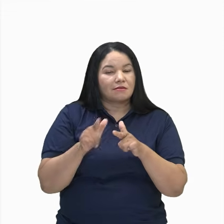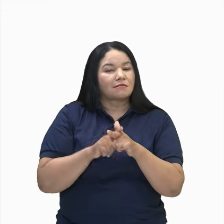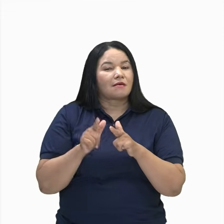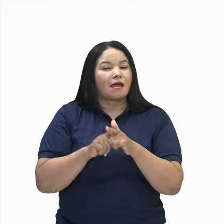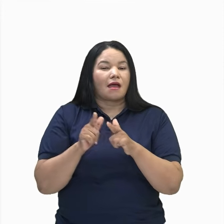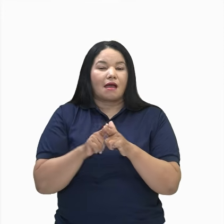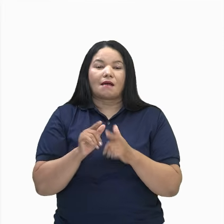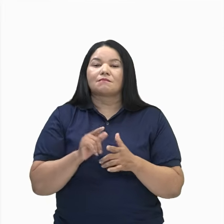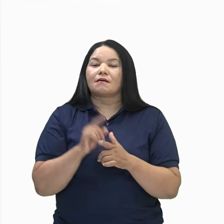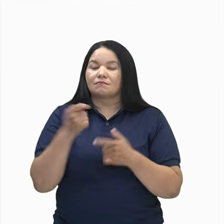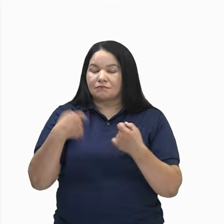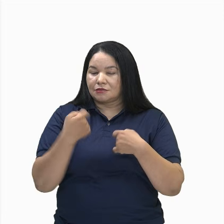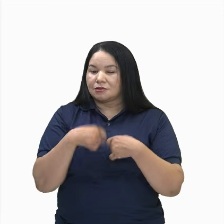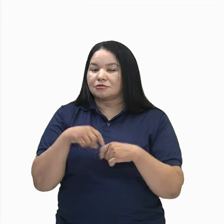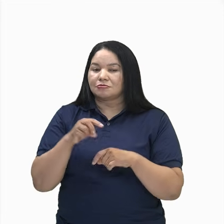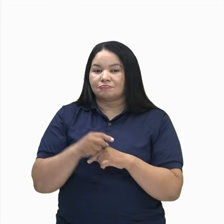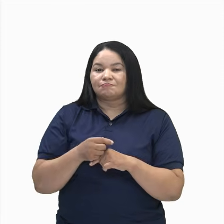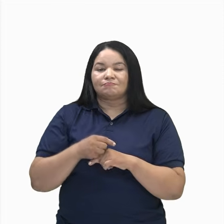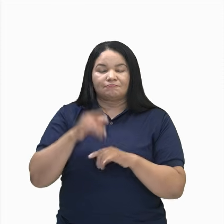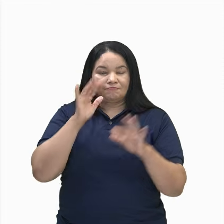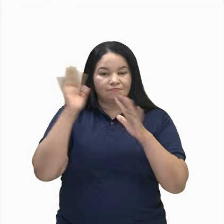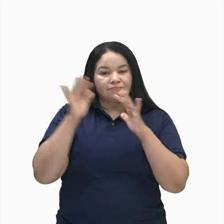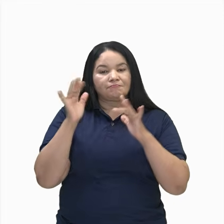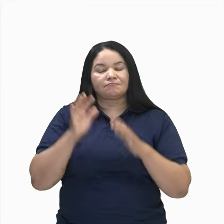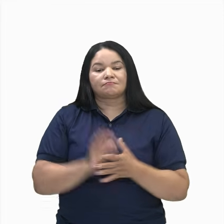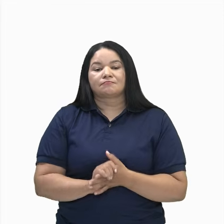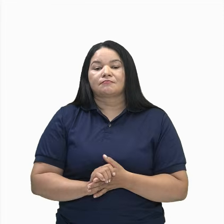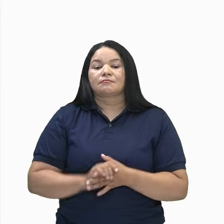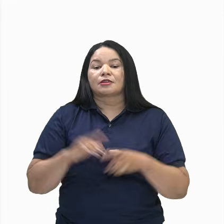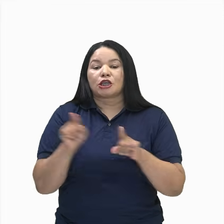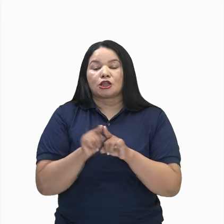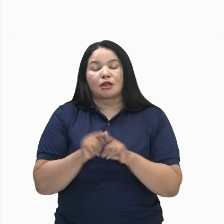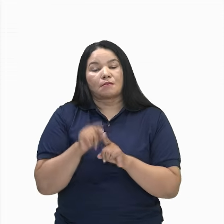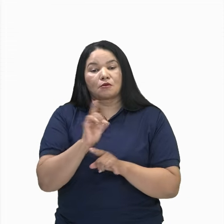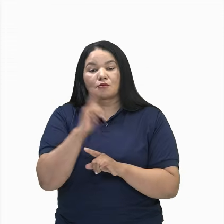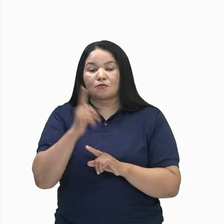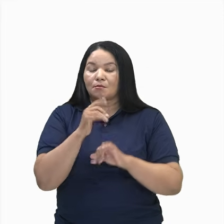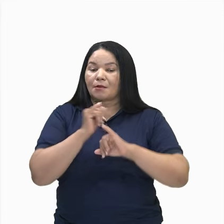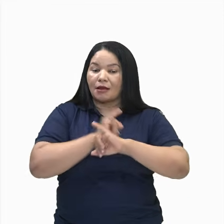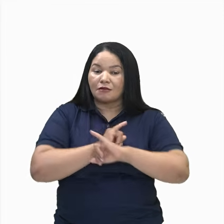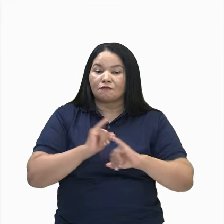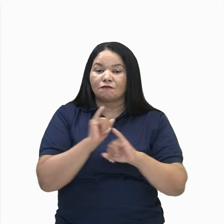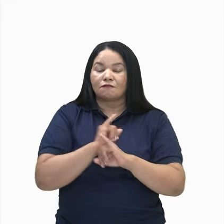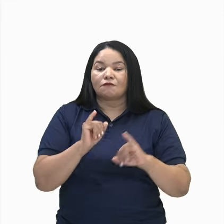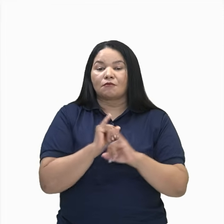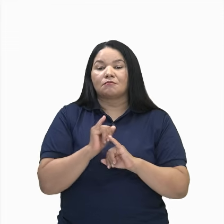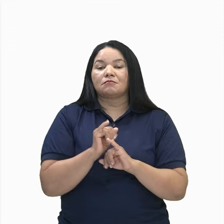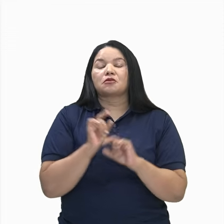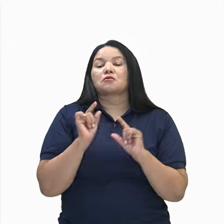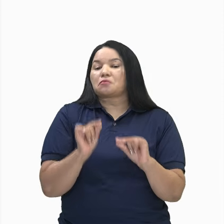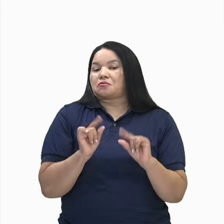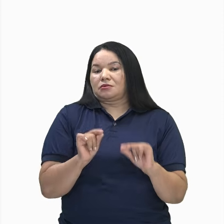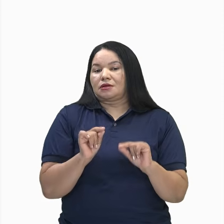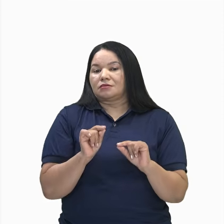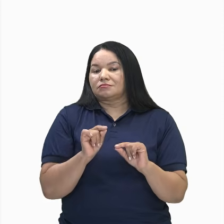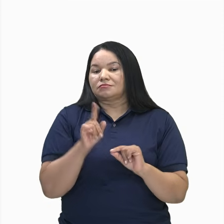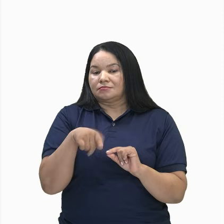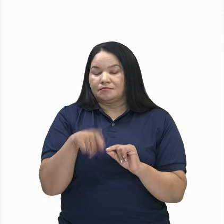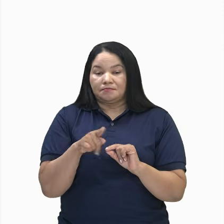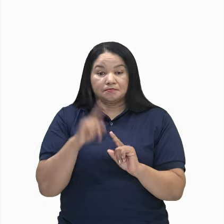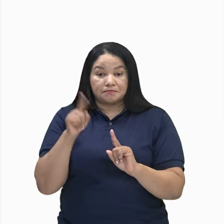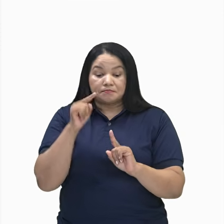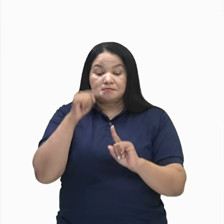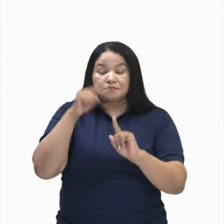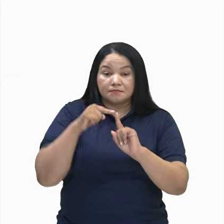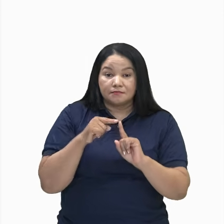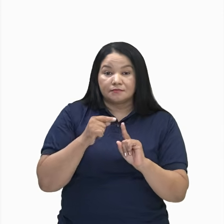tem que ser levado em consideração. E informam sobre quê? De novo, a questão da linha editorial. Quais